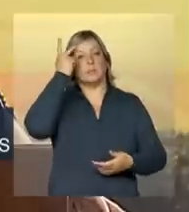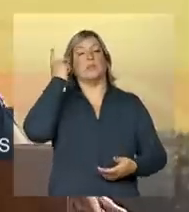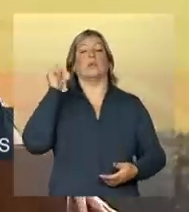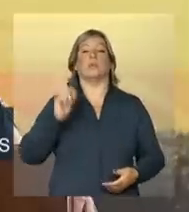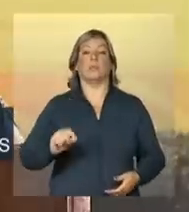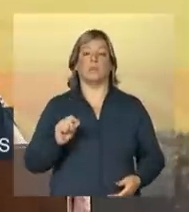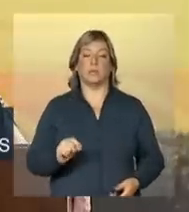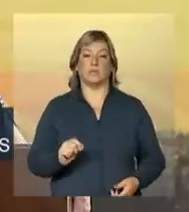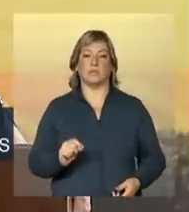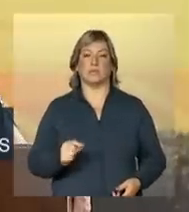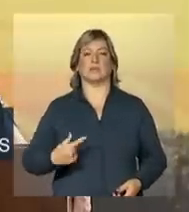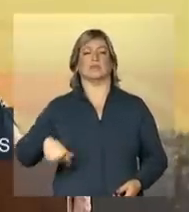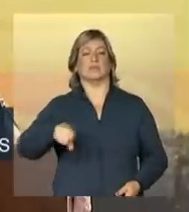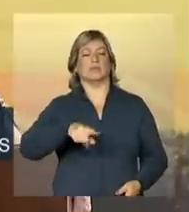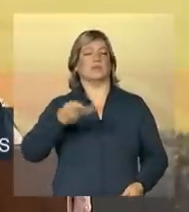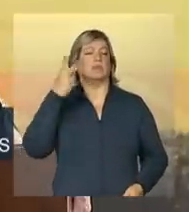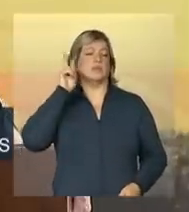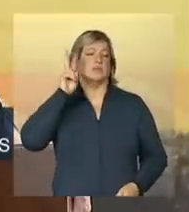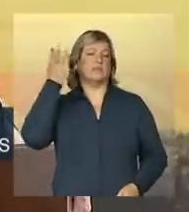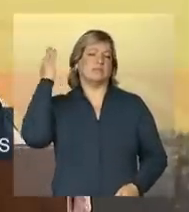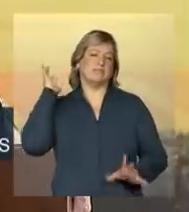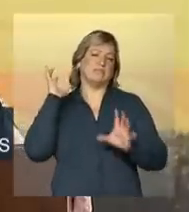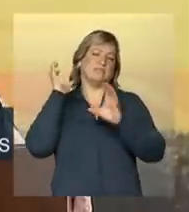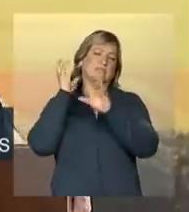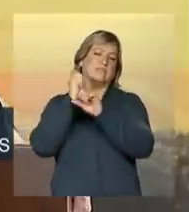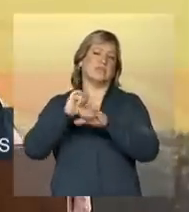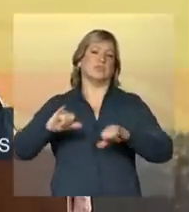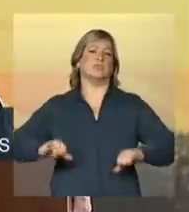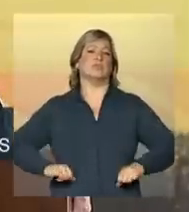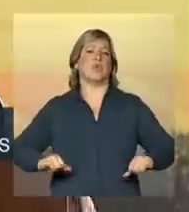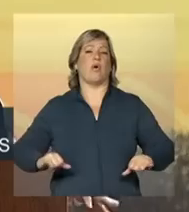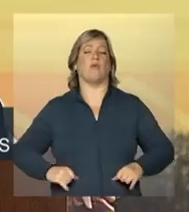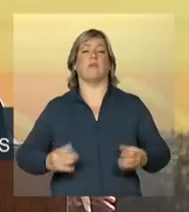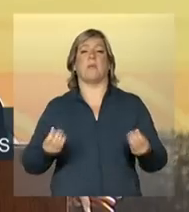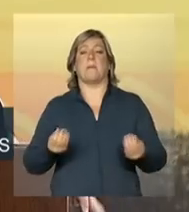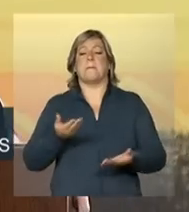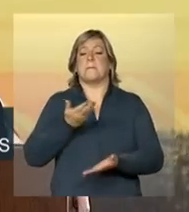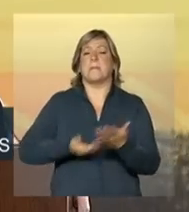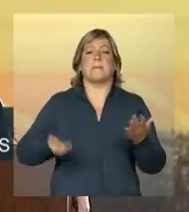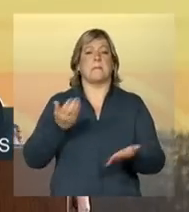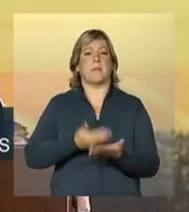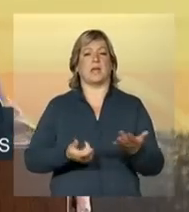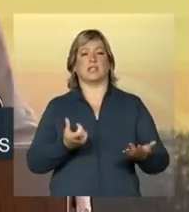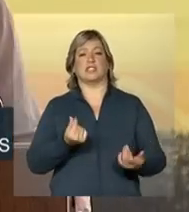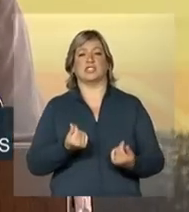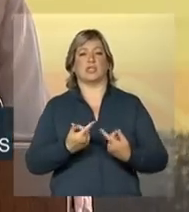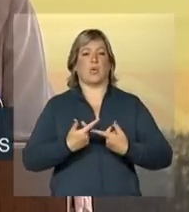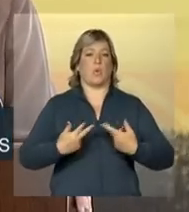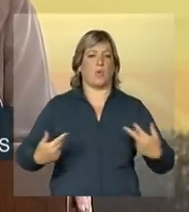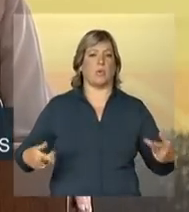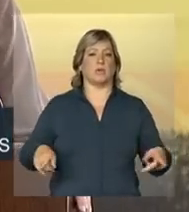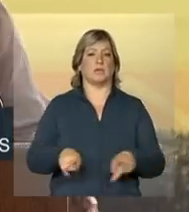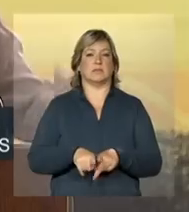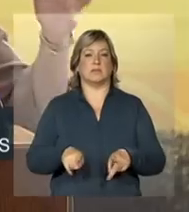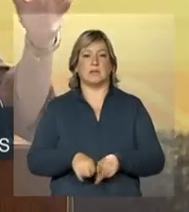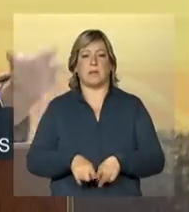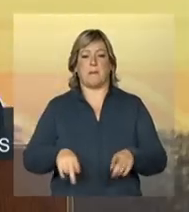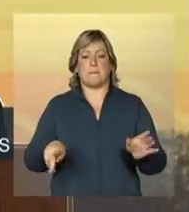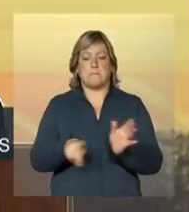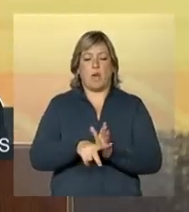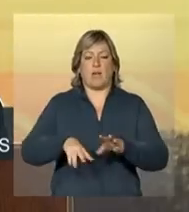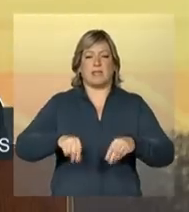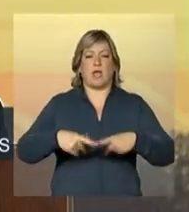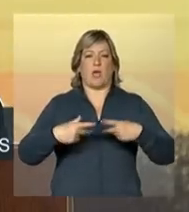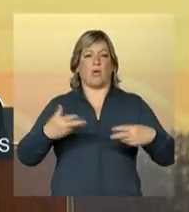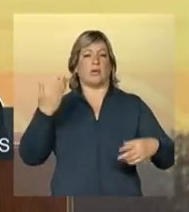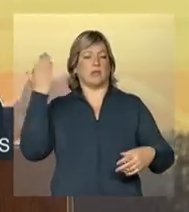foi tradicionalmente afastada dos ganhos e das riquezas nós temos de